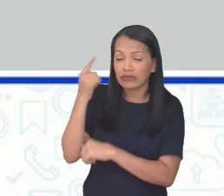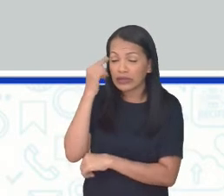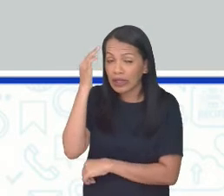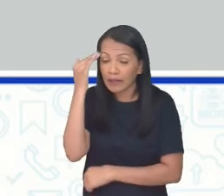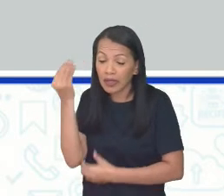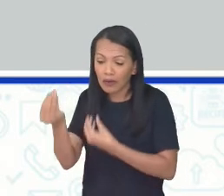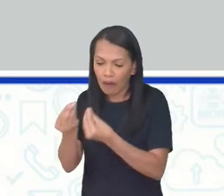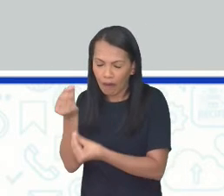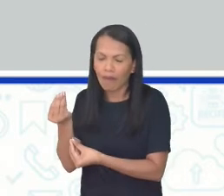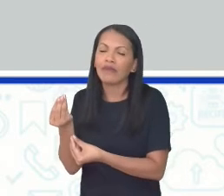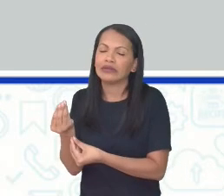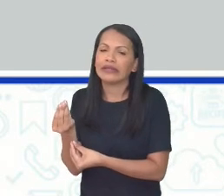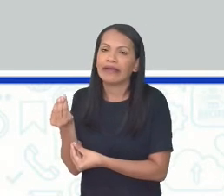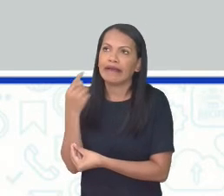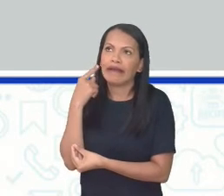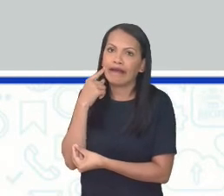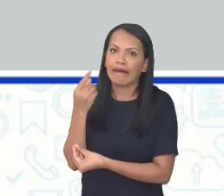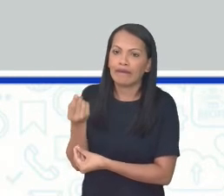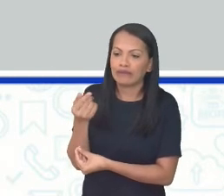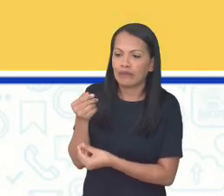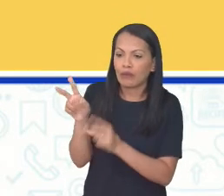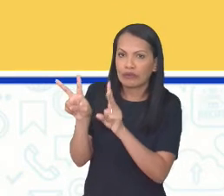juízo, percepção.